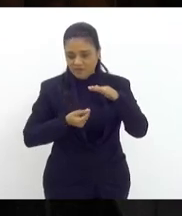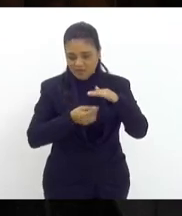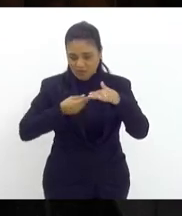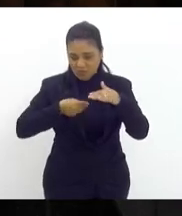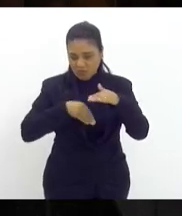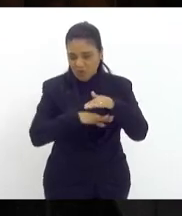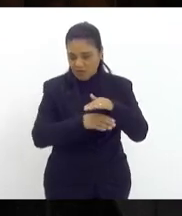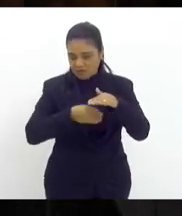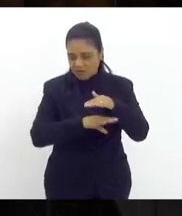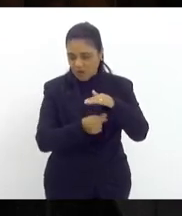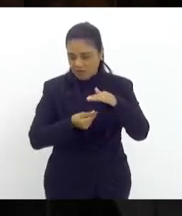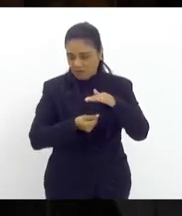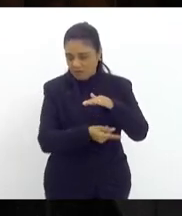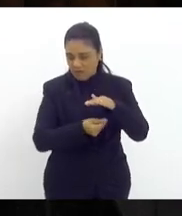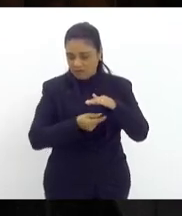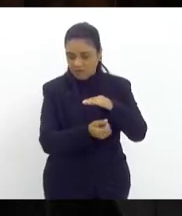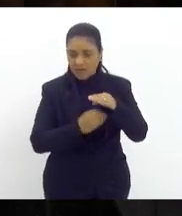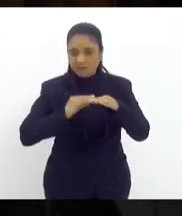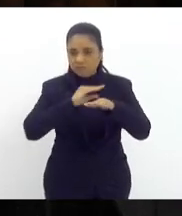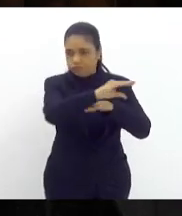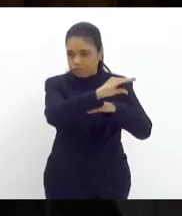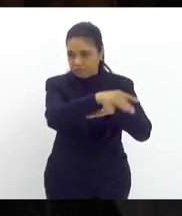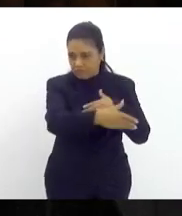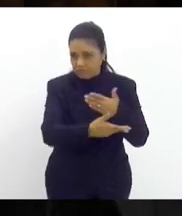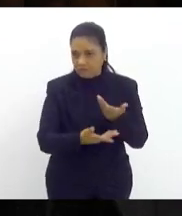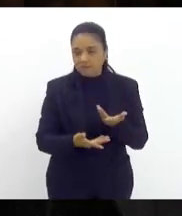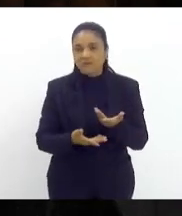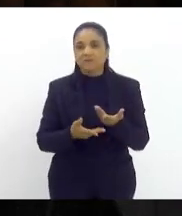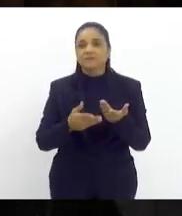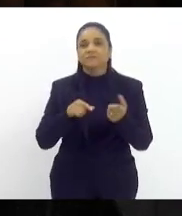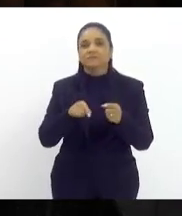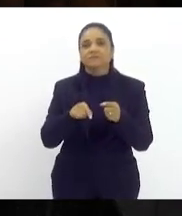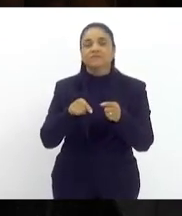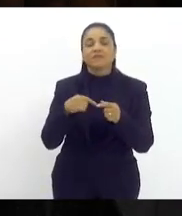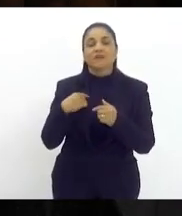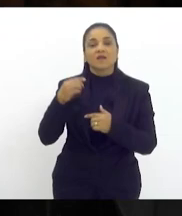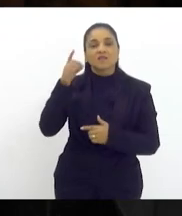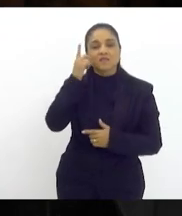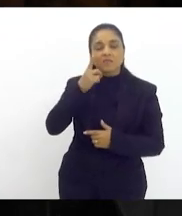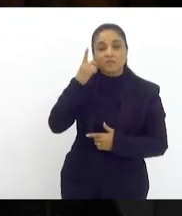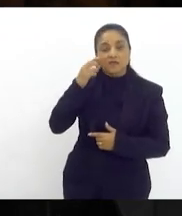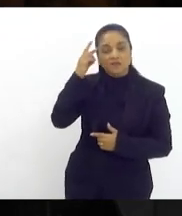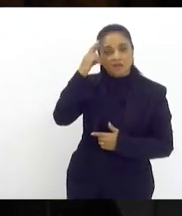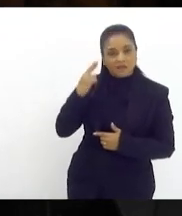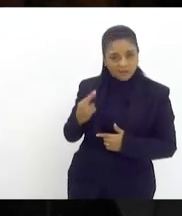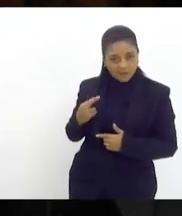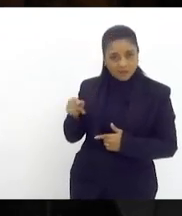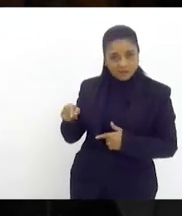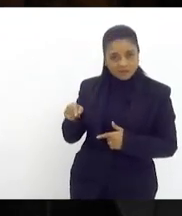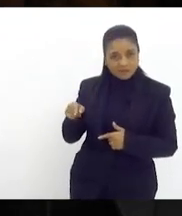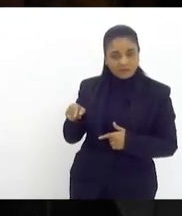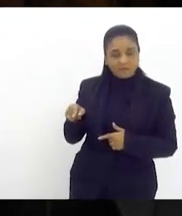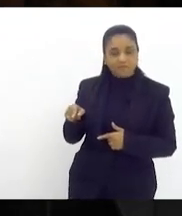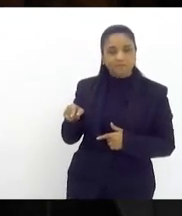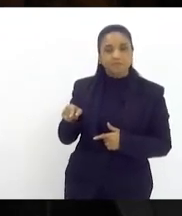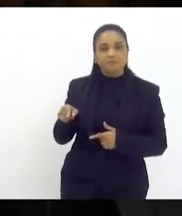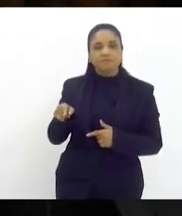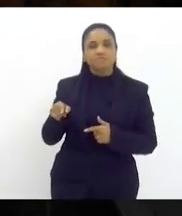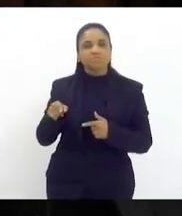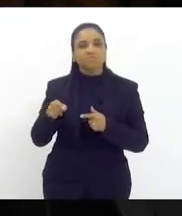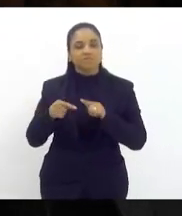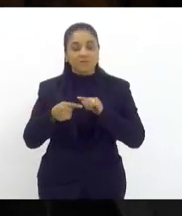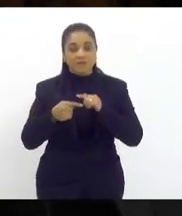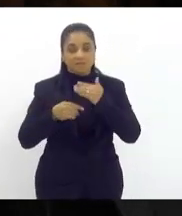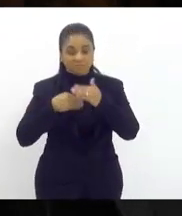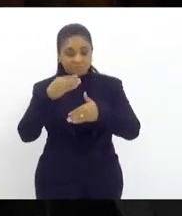só está em vigor até 31 de dezembro acho que foi para red lei da deputada Renata Souza que prorrogou e que devia ser